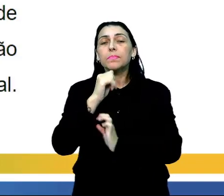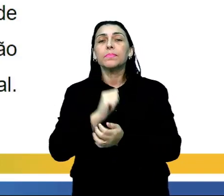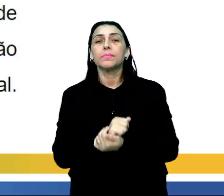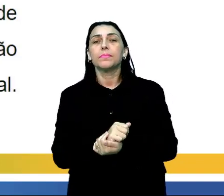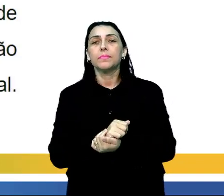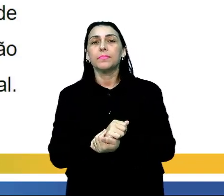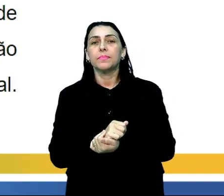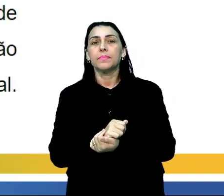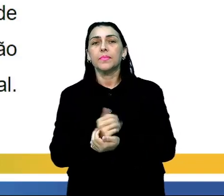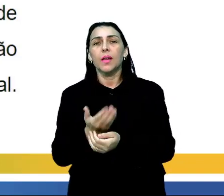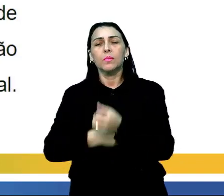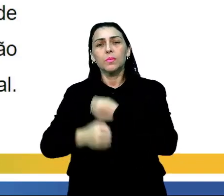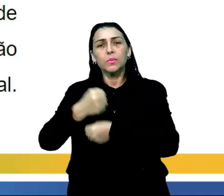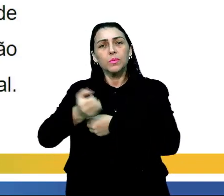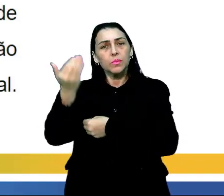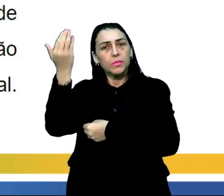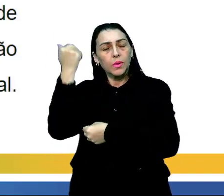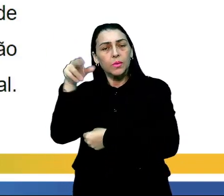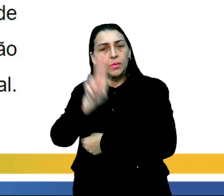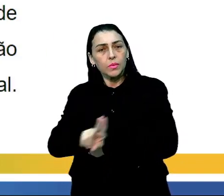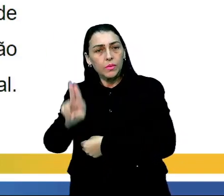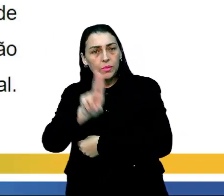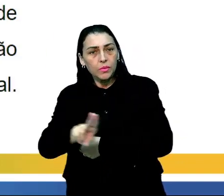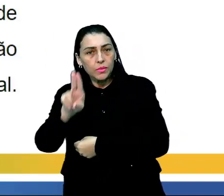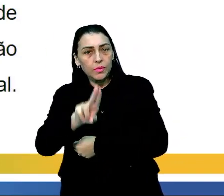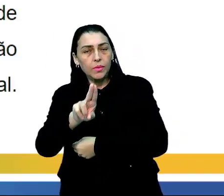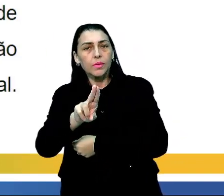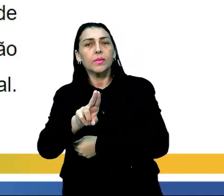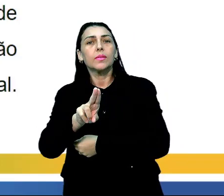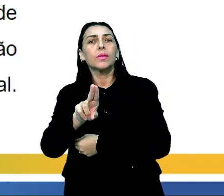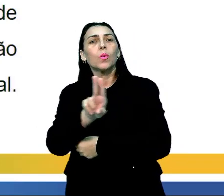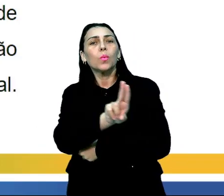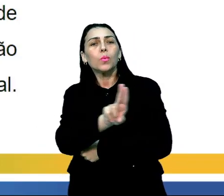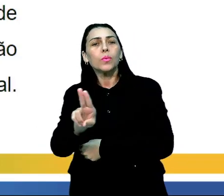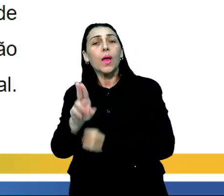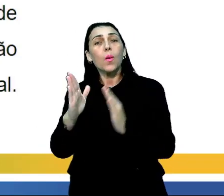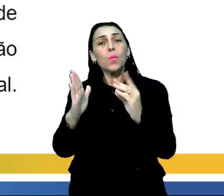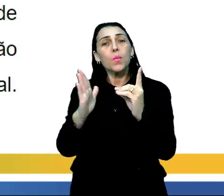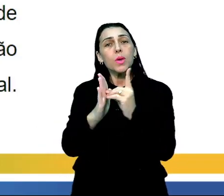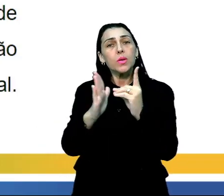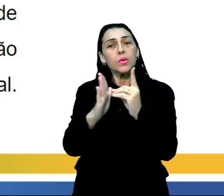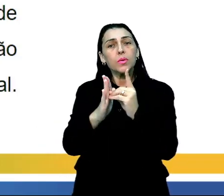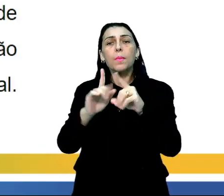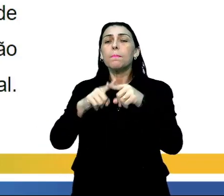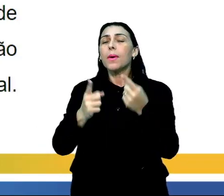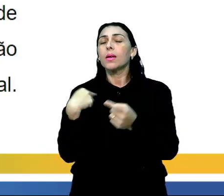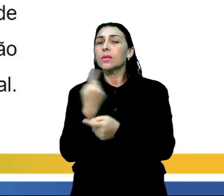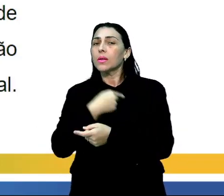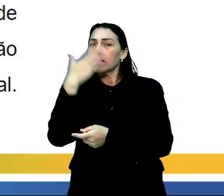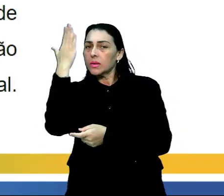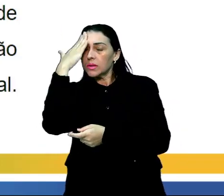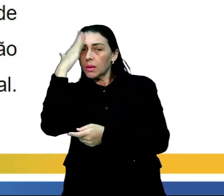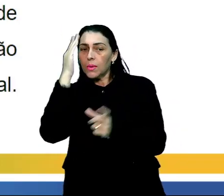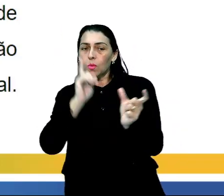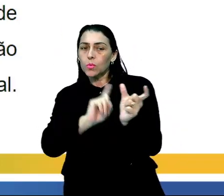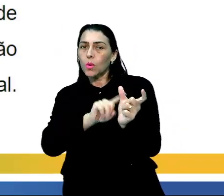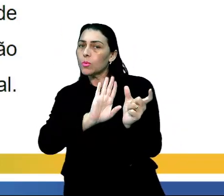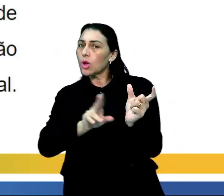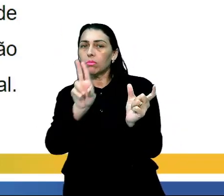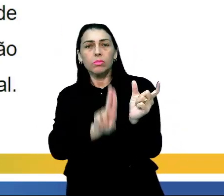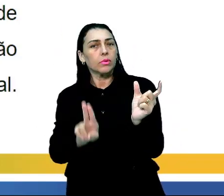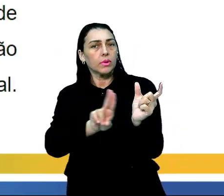ela é de anos anteriores, ele utilizou ainda a expressão índios. Porém, nós sabemos que essa expressão ela já não é